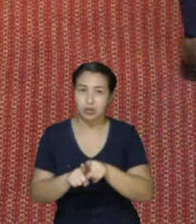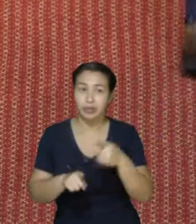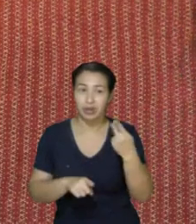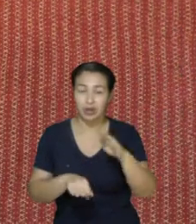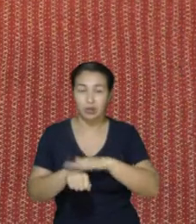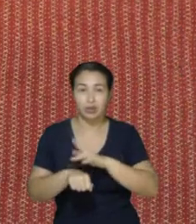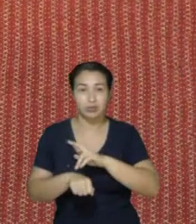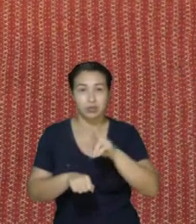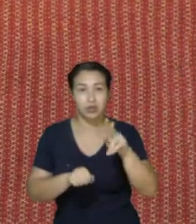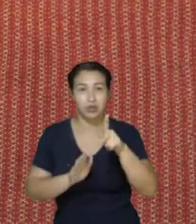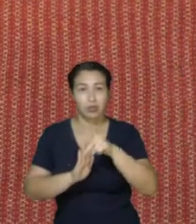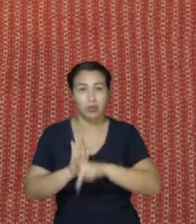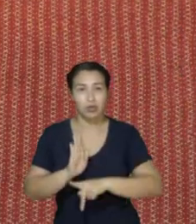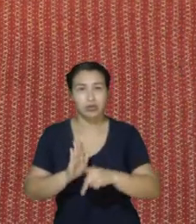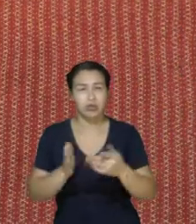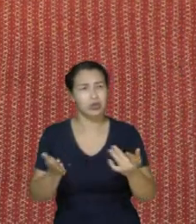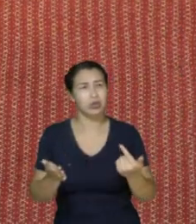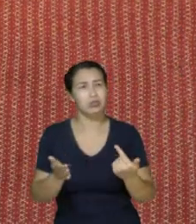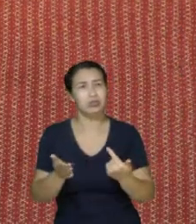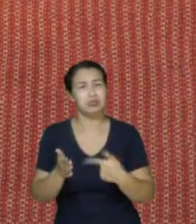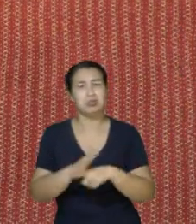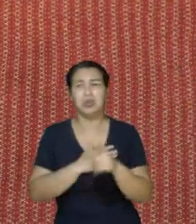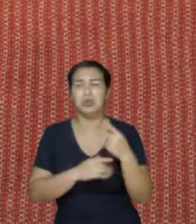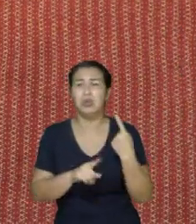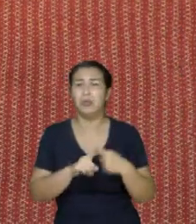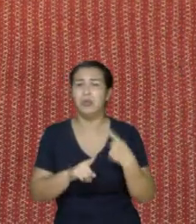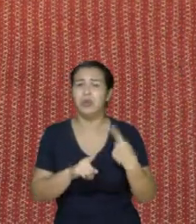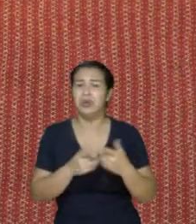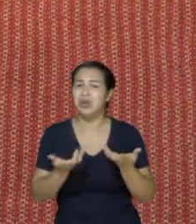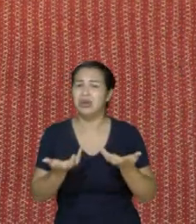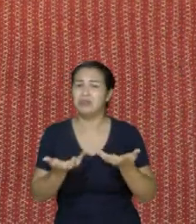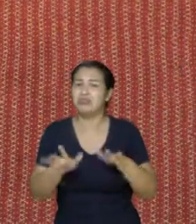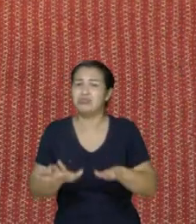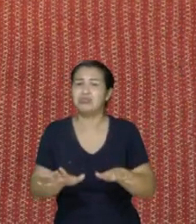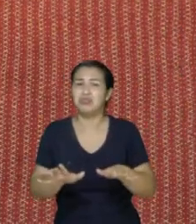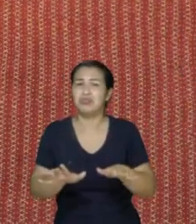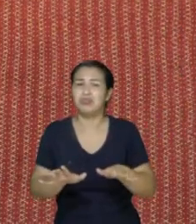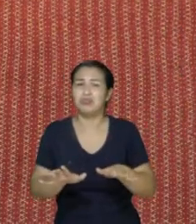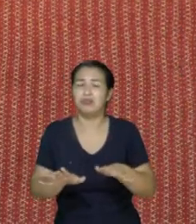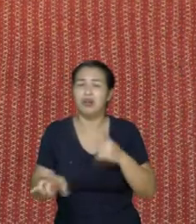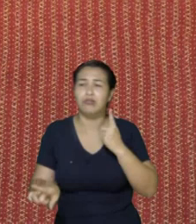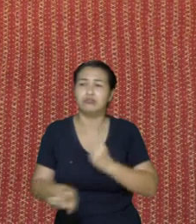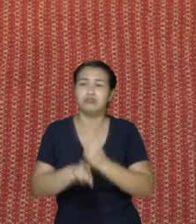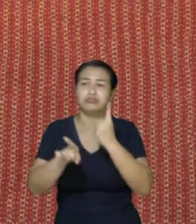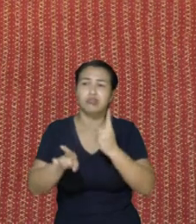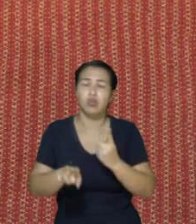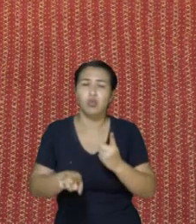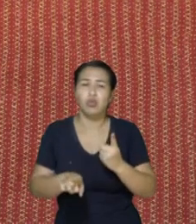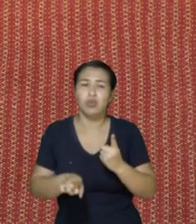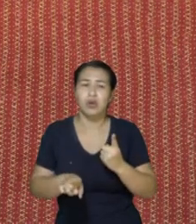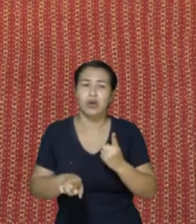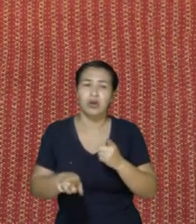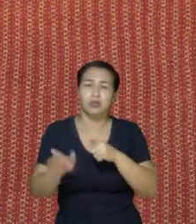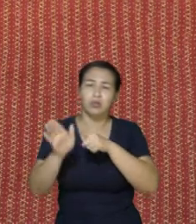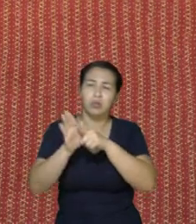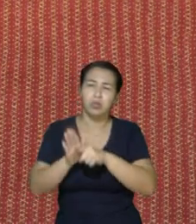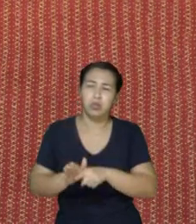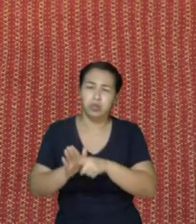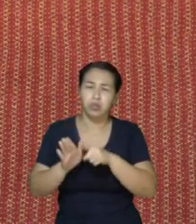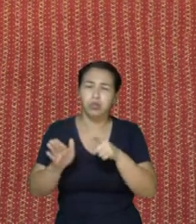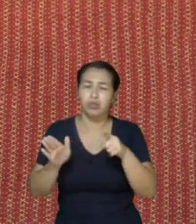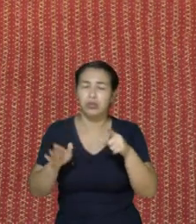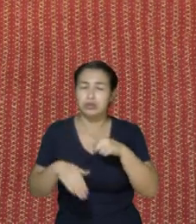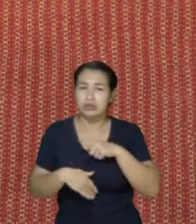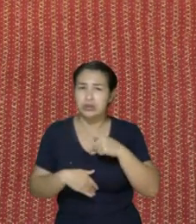fico me questionando por que não se queira gerar dados, que não se tem custo com isso. Se